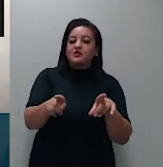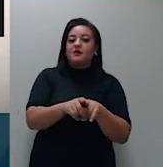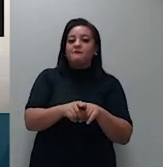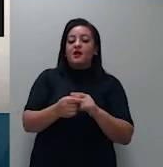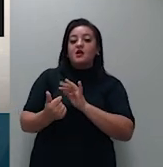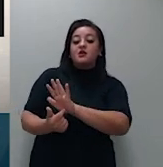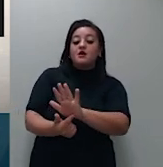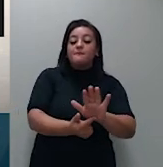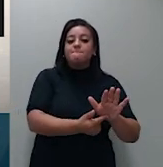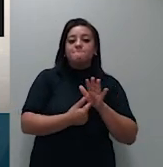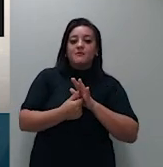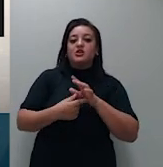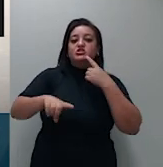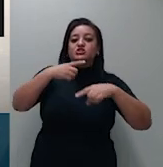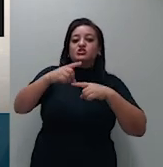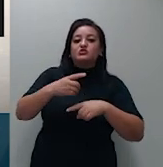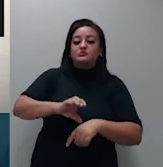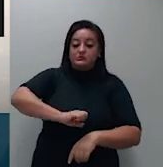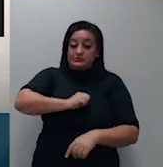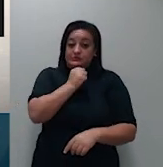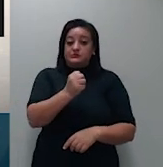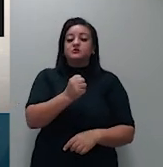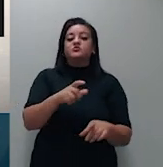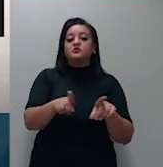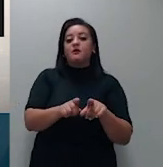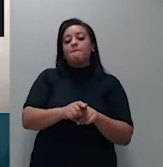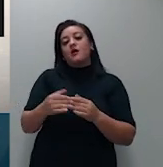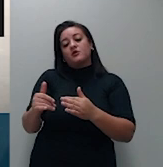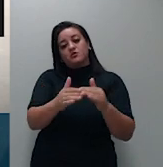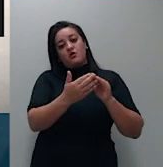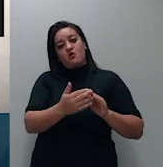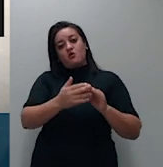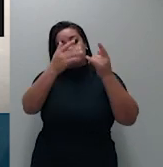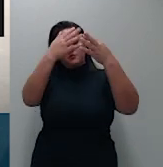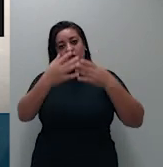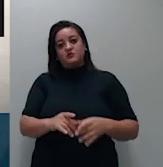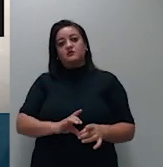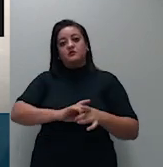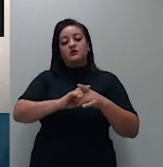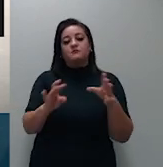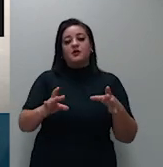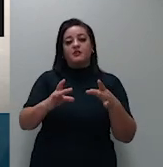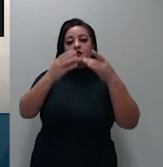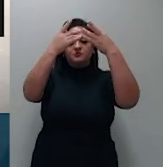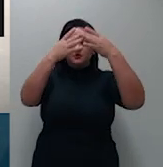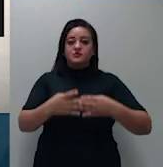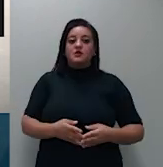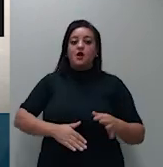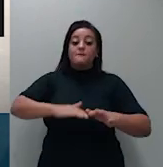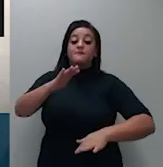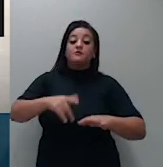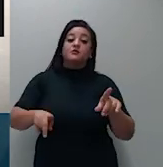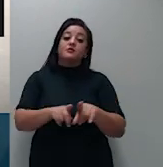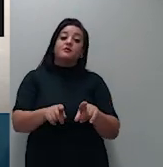discurso de ódio diante dessa hipertrofia da liberdade de expressão proporcionada pelo avanço da internet com